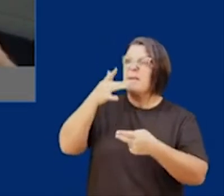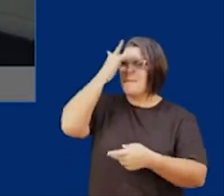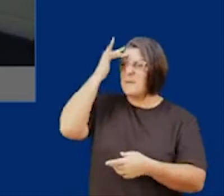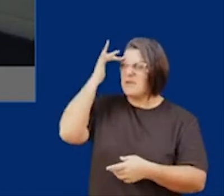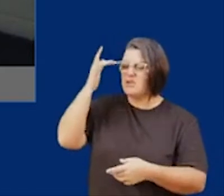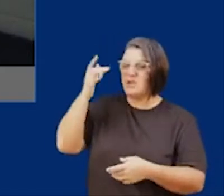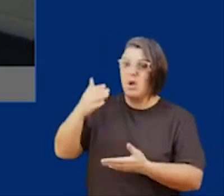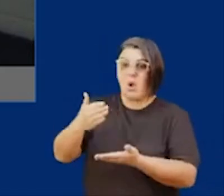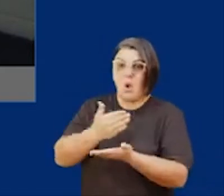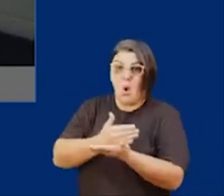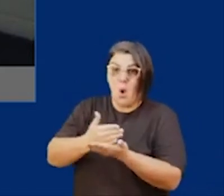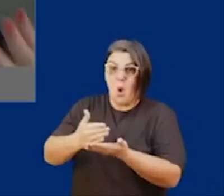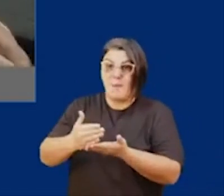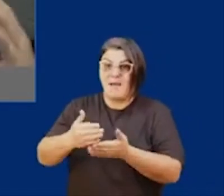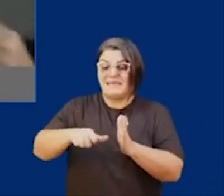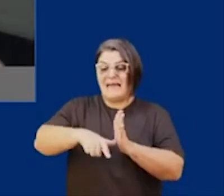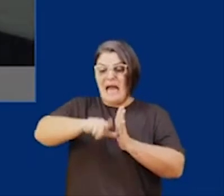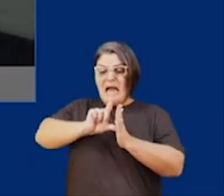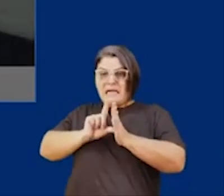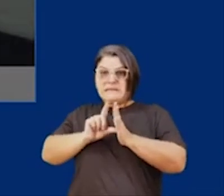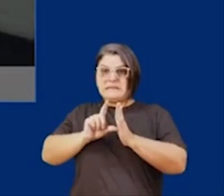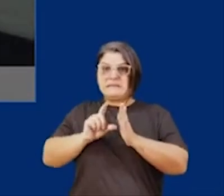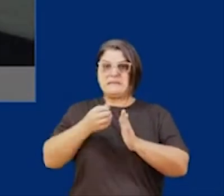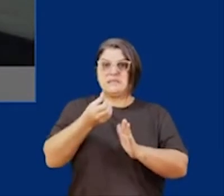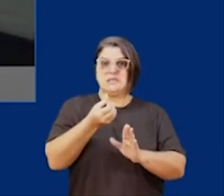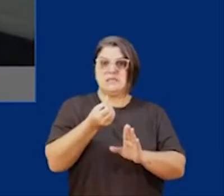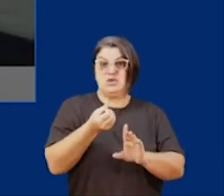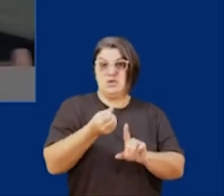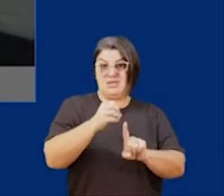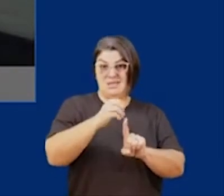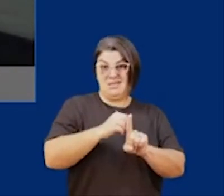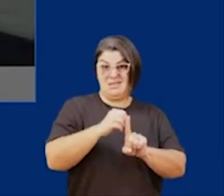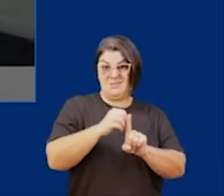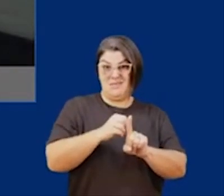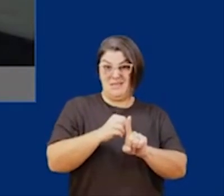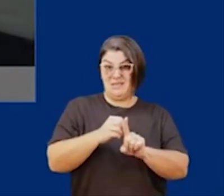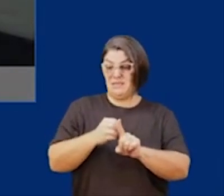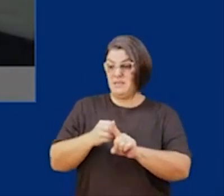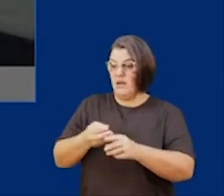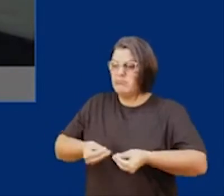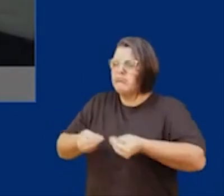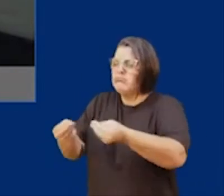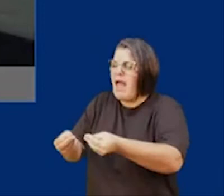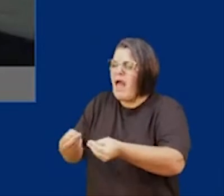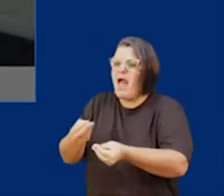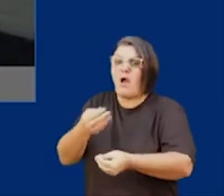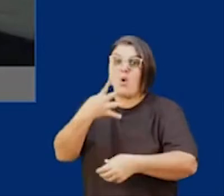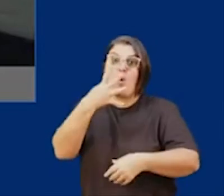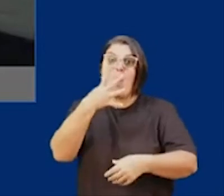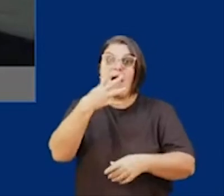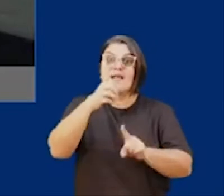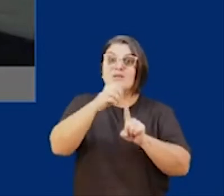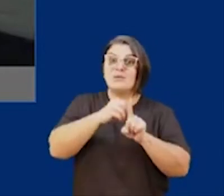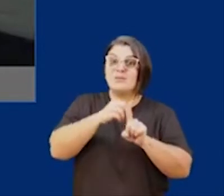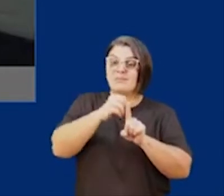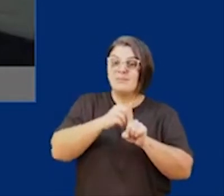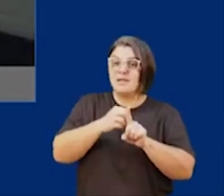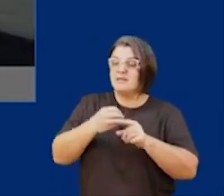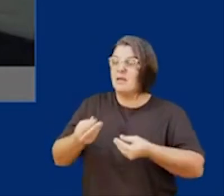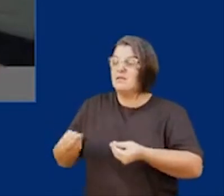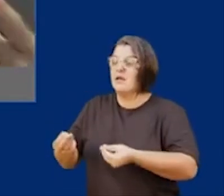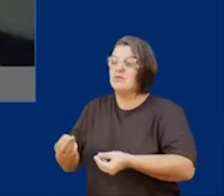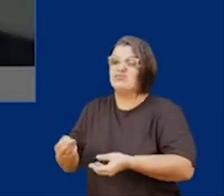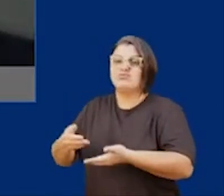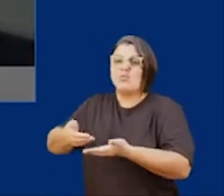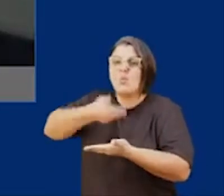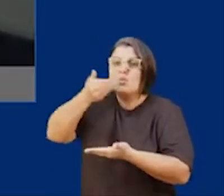comum, era uma prática, acho que antiga, ainda de alguns anos atrás, que com 4 meses o pessoal já dava a sopinha, ou já dava o suquinho,